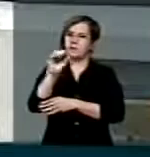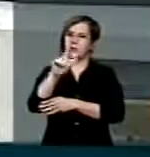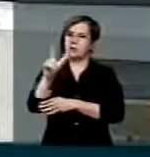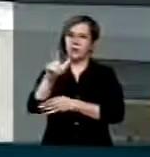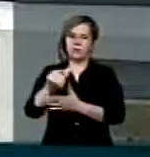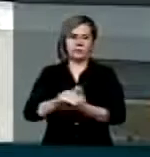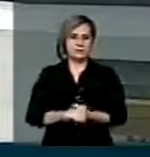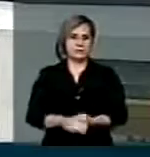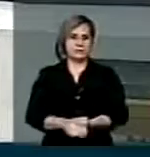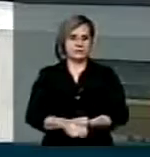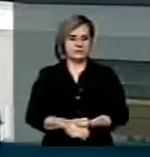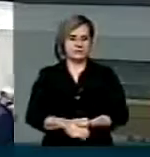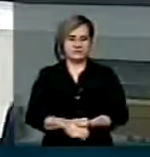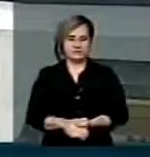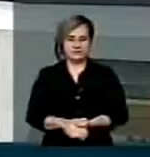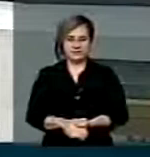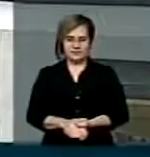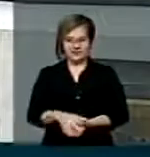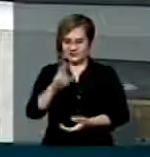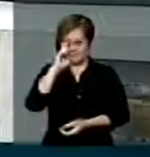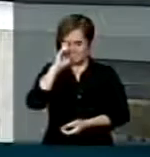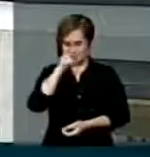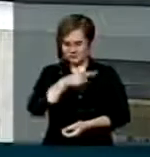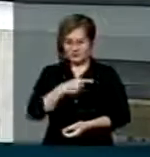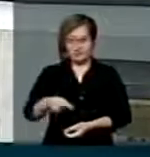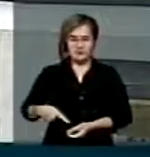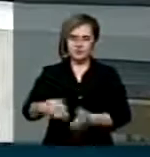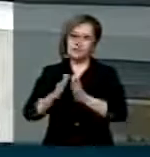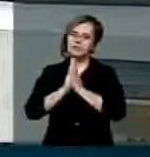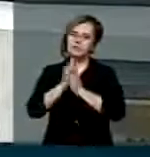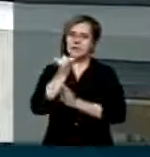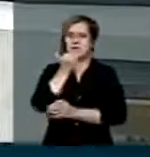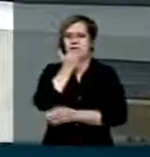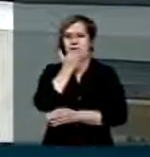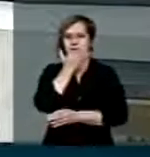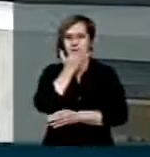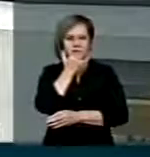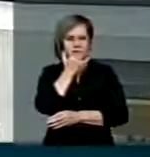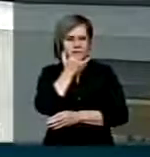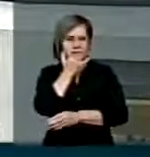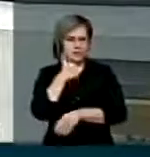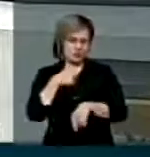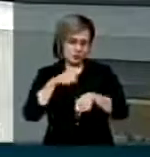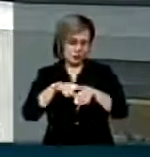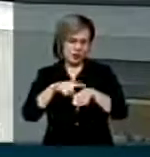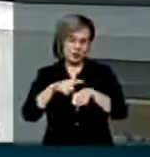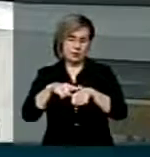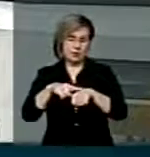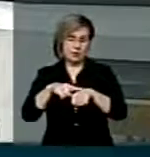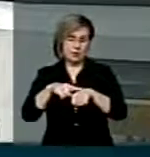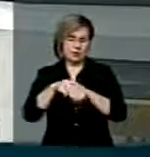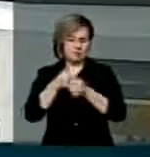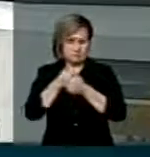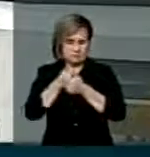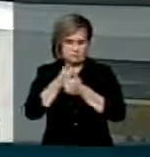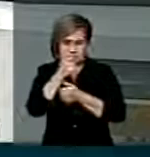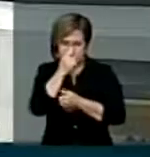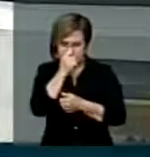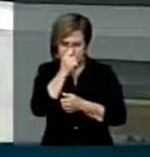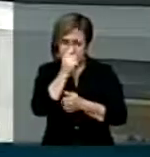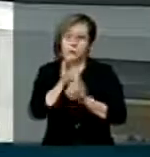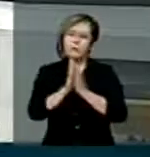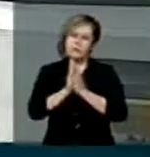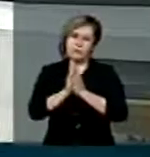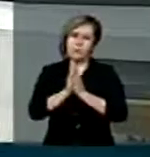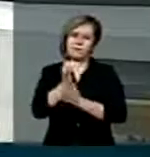Queria pedir, senhor presidente, senhores deputados, queria pedir desculpa aos deputados que eu falar que eu estou realmente com o tempo bastante apertado, senão daria o